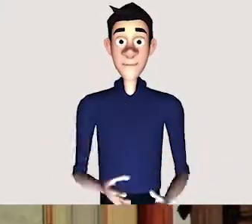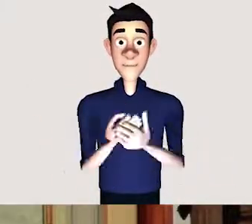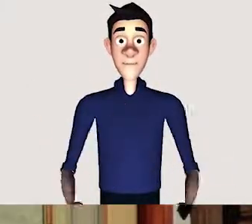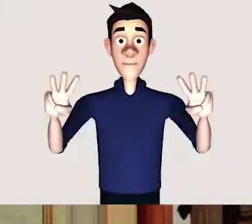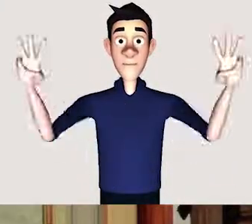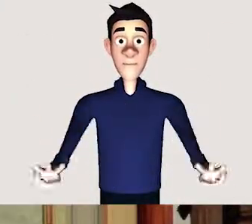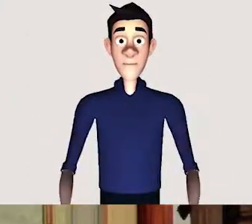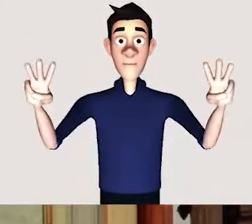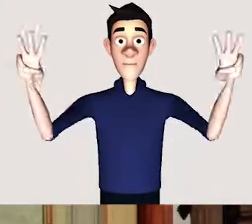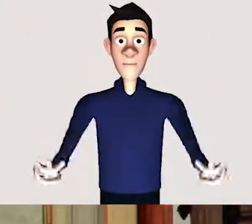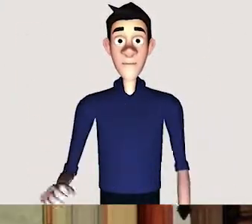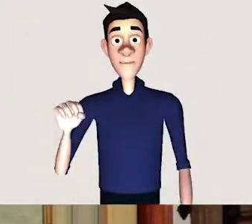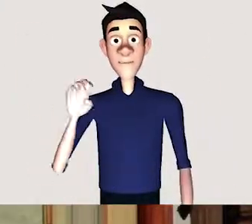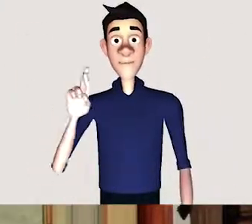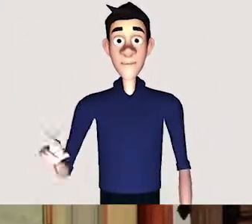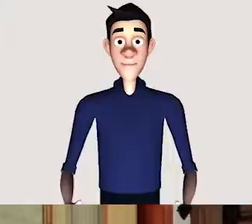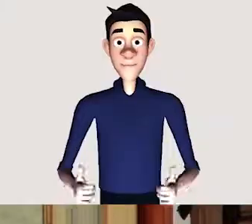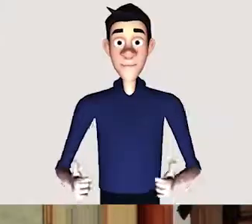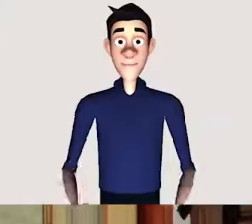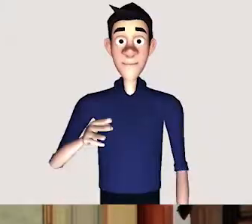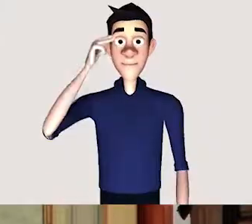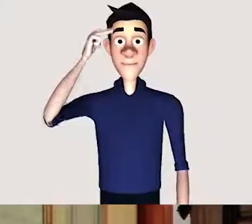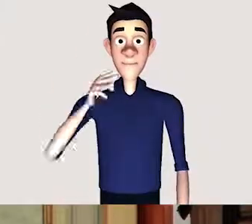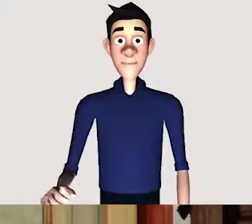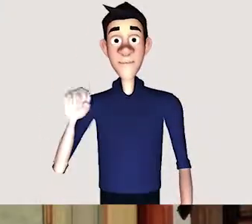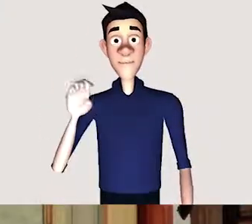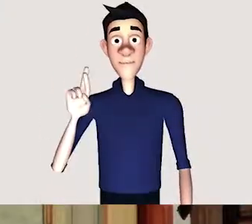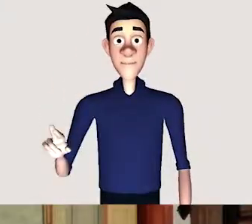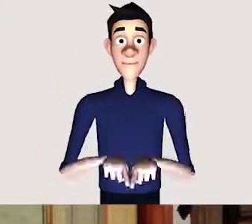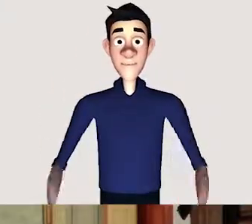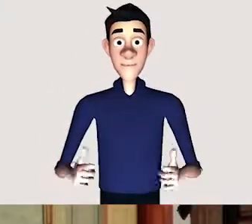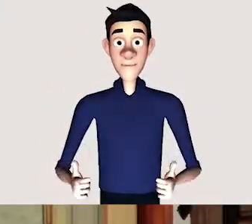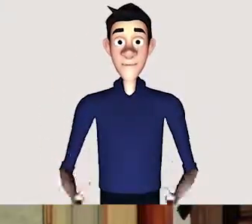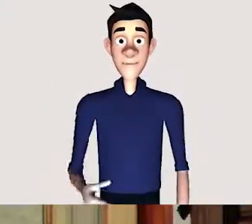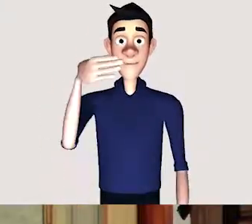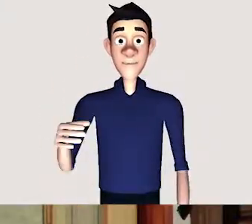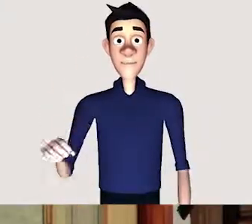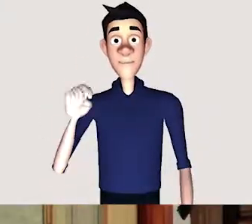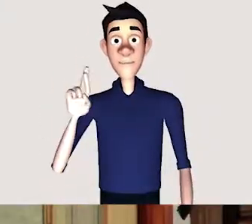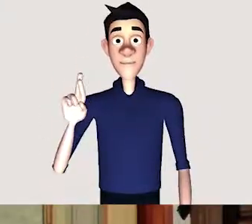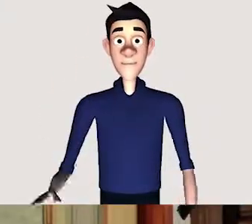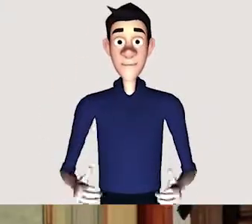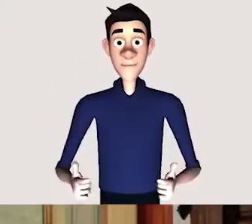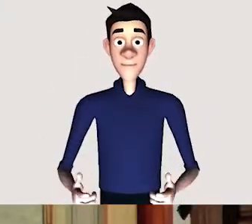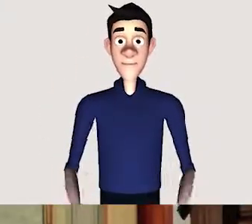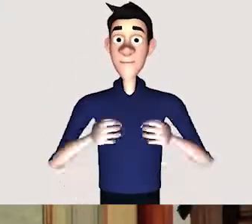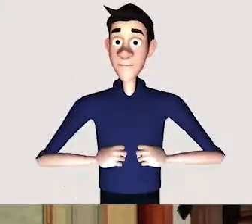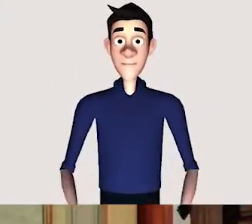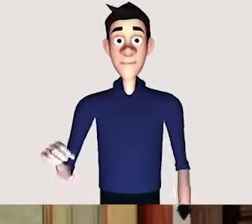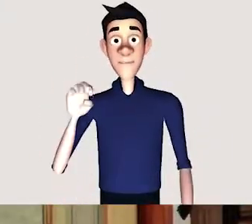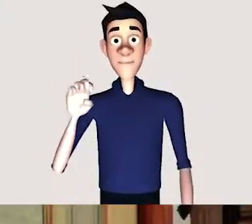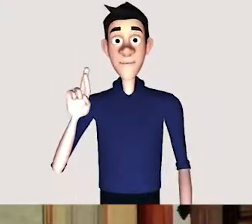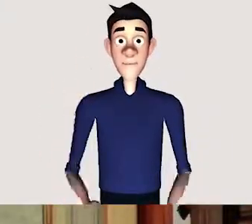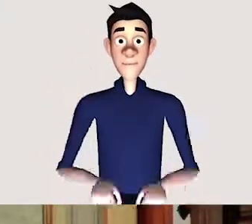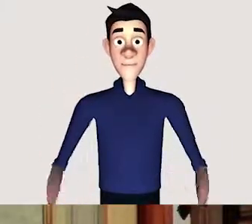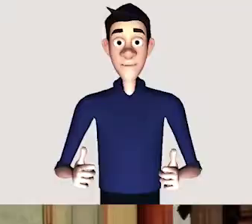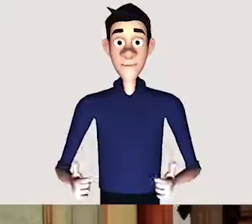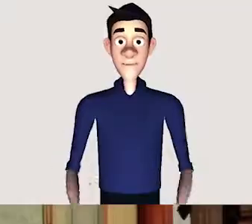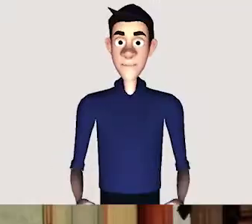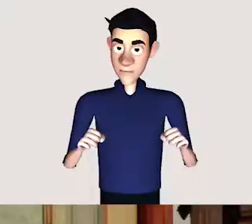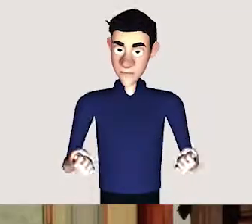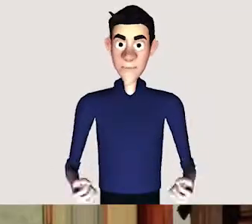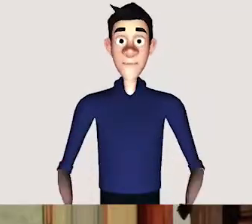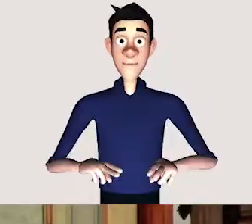são lugares de memória, mas são também lugares de esquecimento. São lugares de poder, mas são também lugares